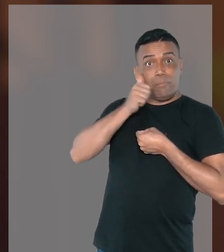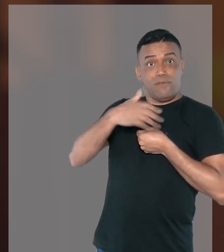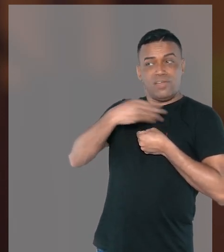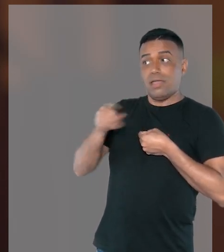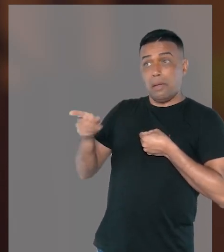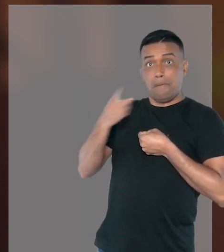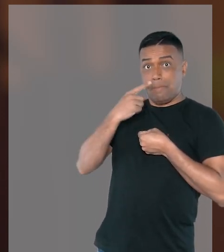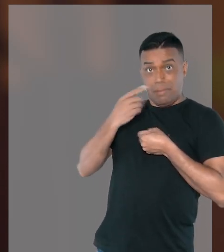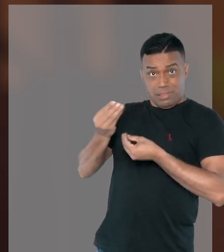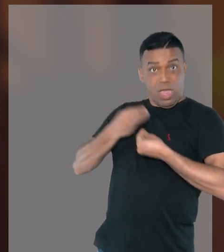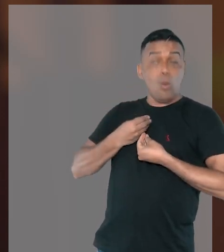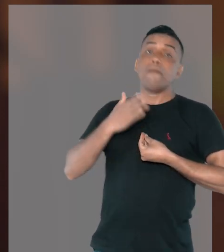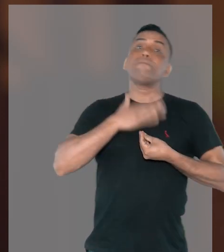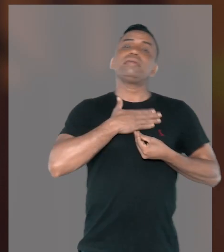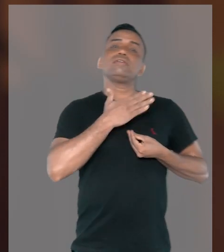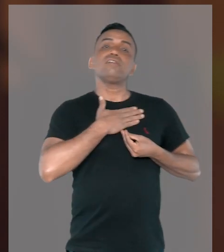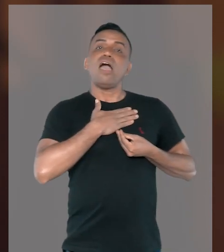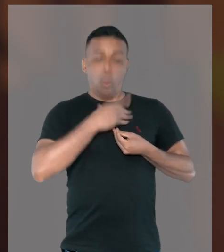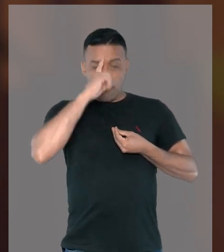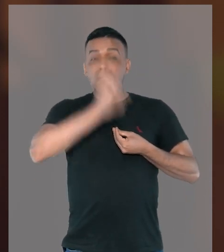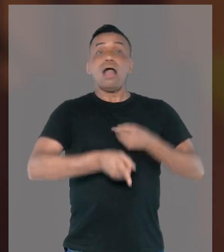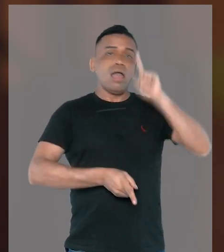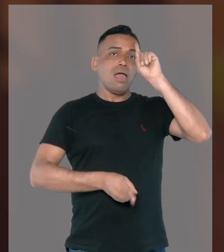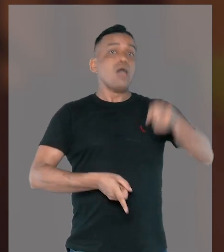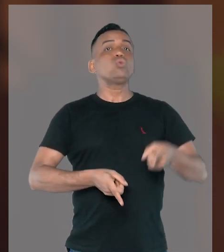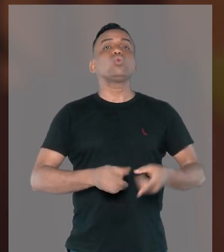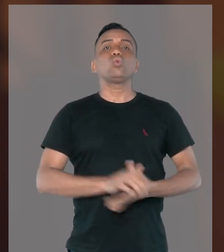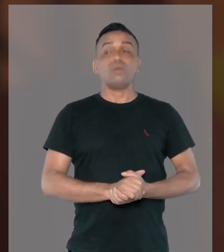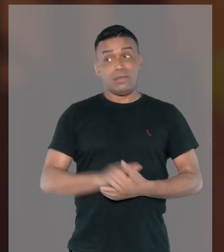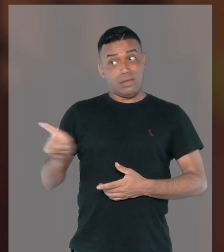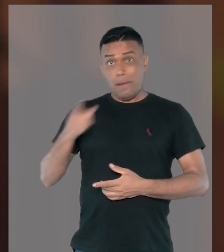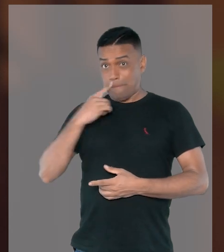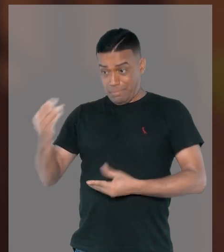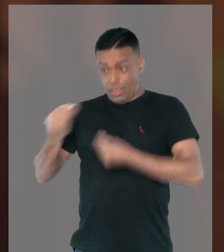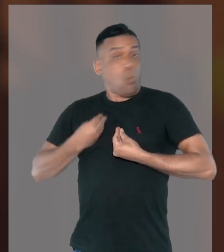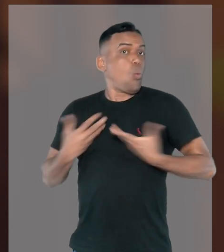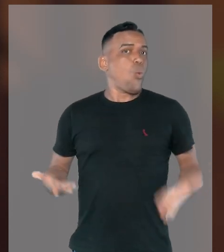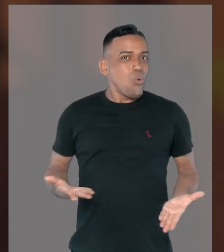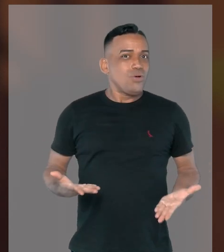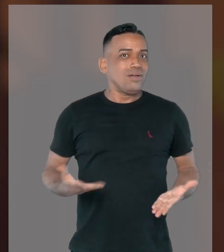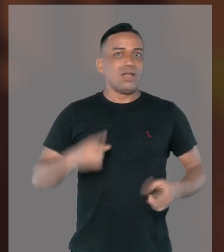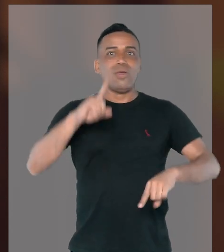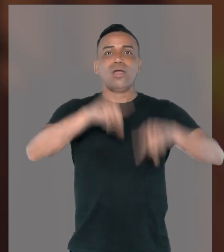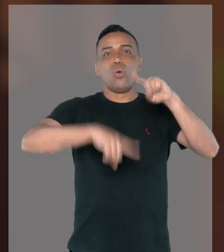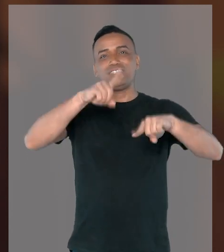pai deu para mim, é minha. E ela tem que fazer o que eu quero, o que eu mando. Porque o pai deu para mim, então ela é meu